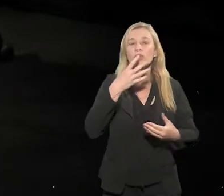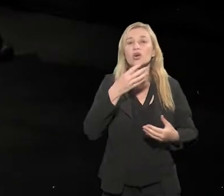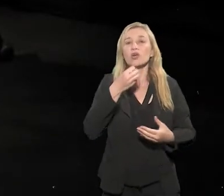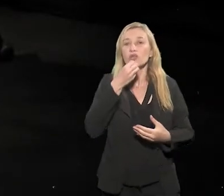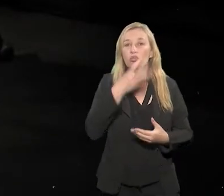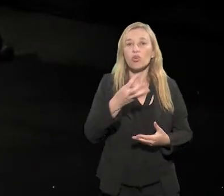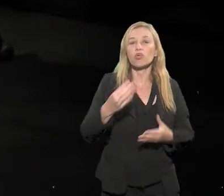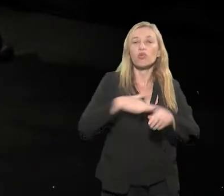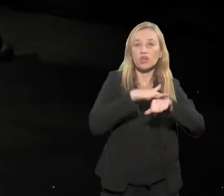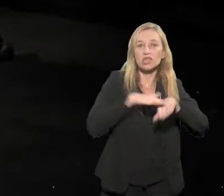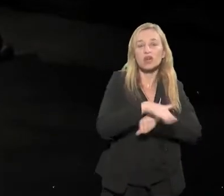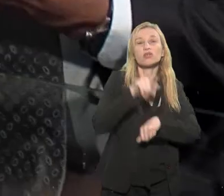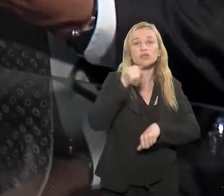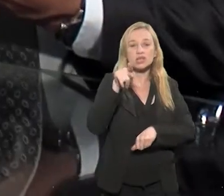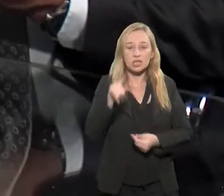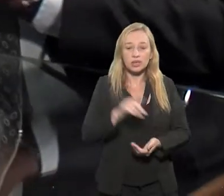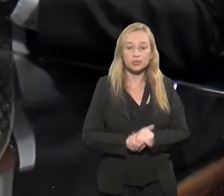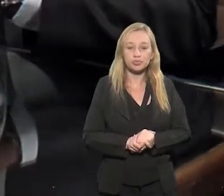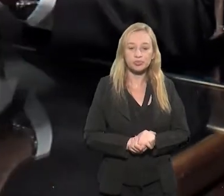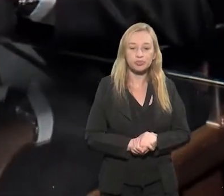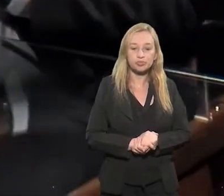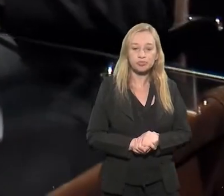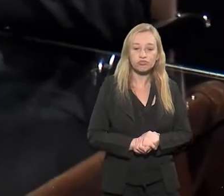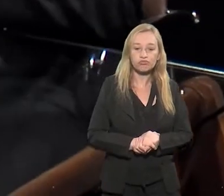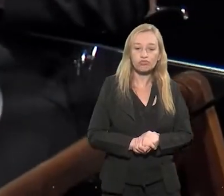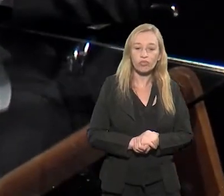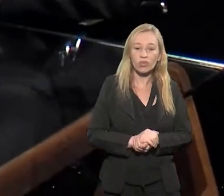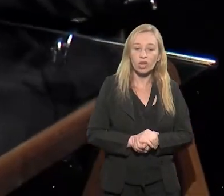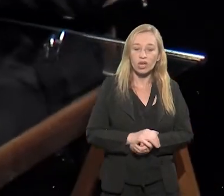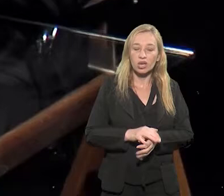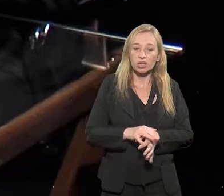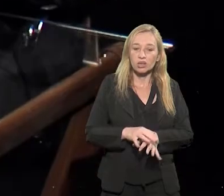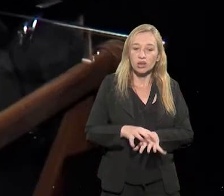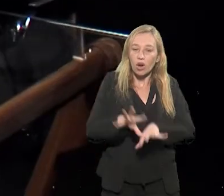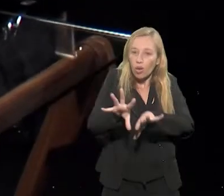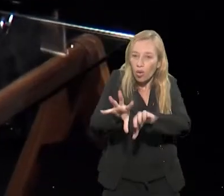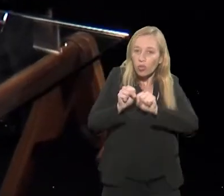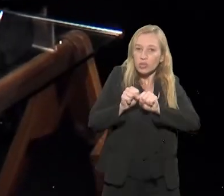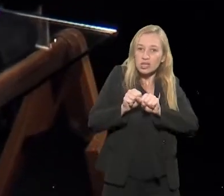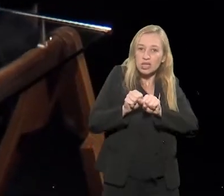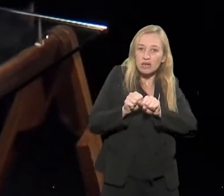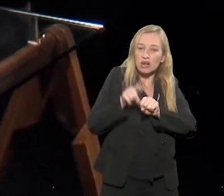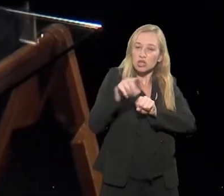prazer conversar com você, pegar um pouco dessa sua